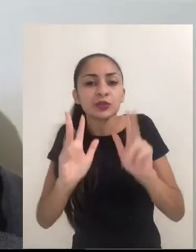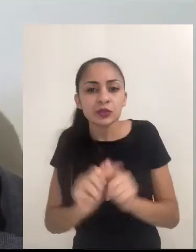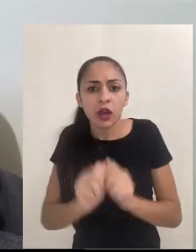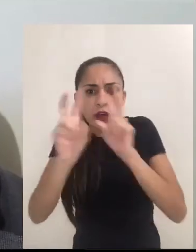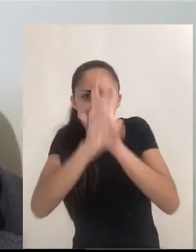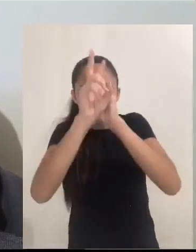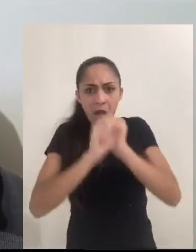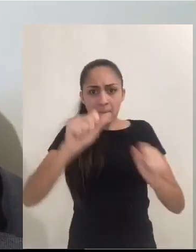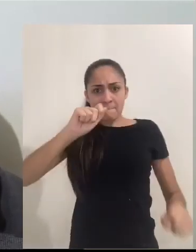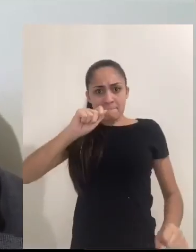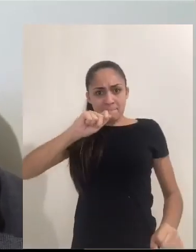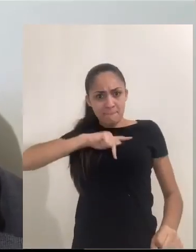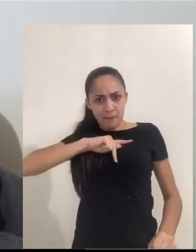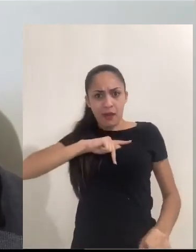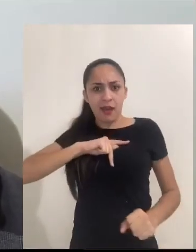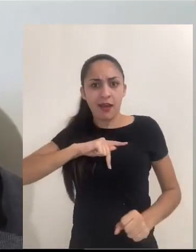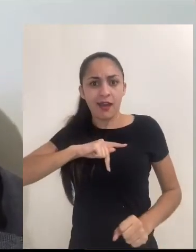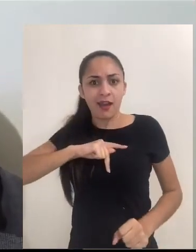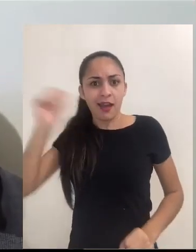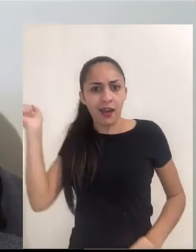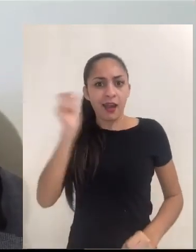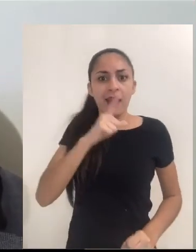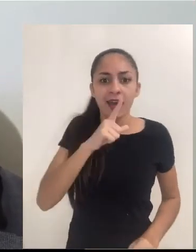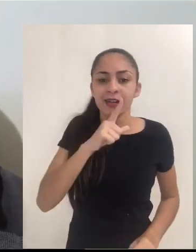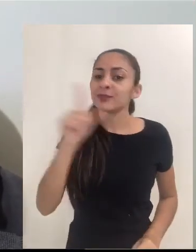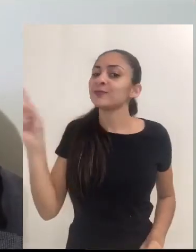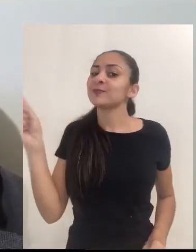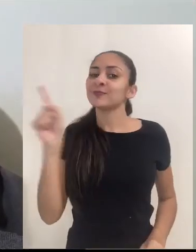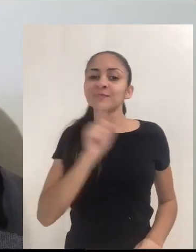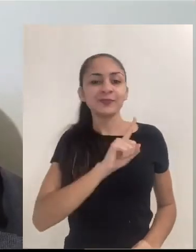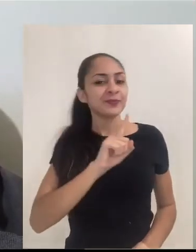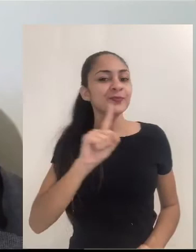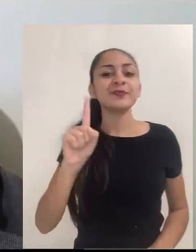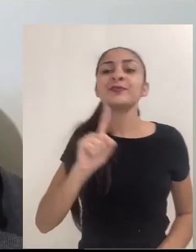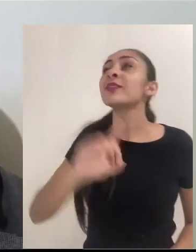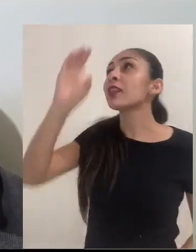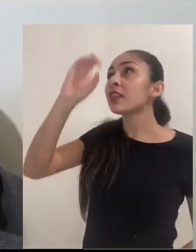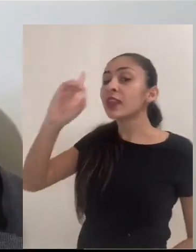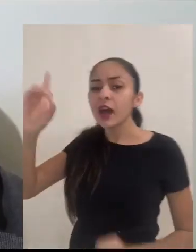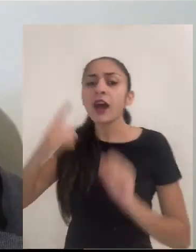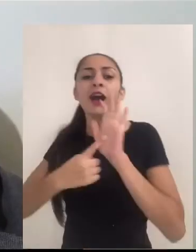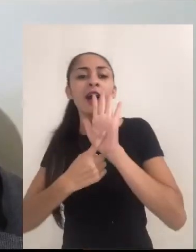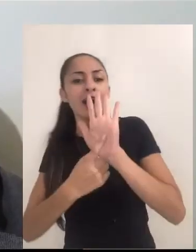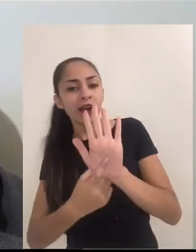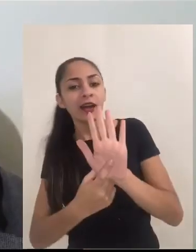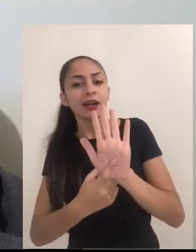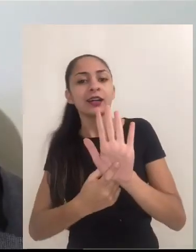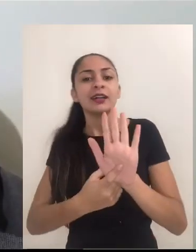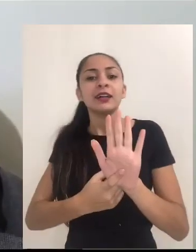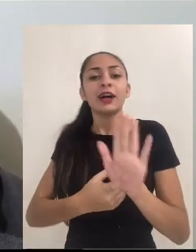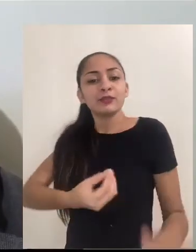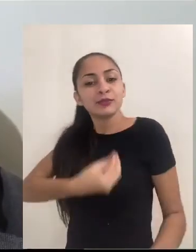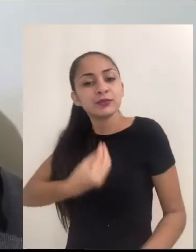própria força, pelo meu próprio conhecimento, pelo meu próprio esforço. Deus mostra ao longo da história de José que toda a história dele foi